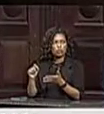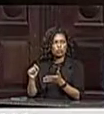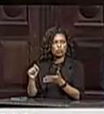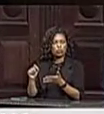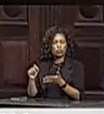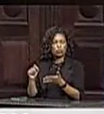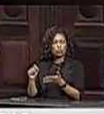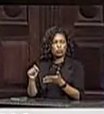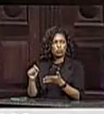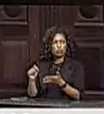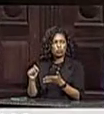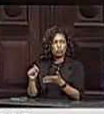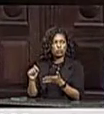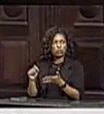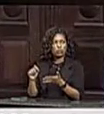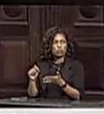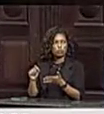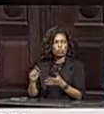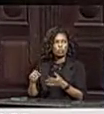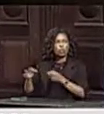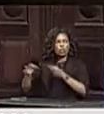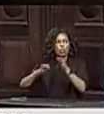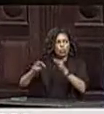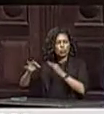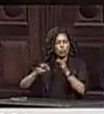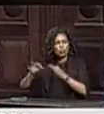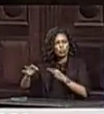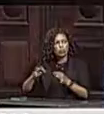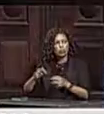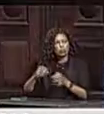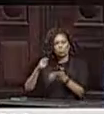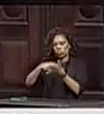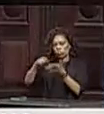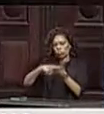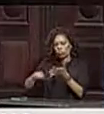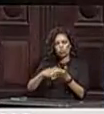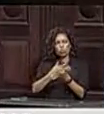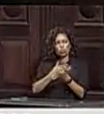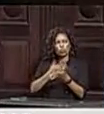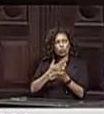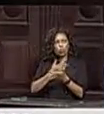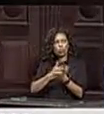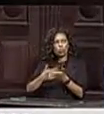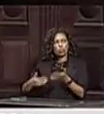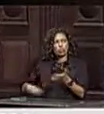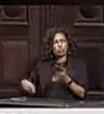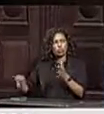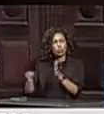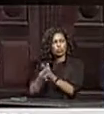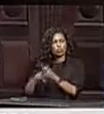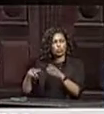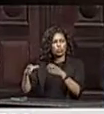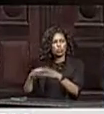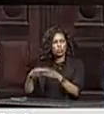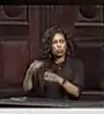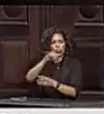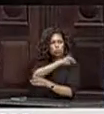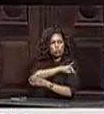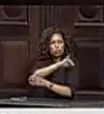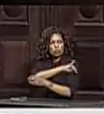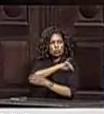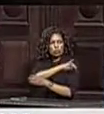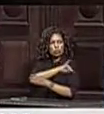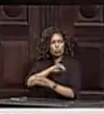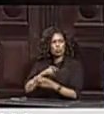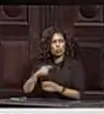exclusivo do governador do estado e, obviamente, que sofre a influência maior